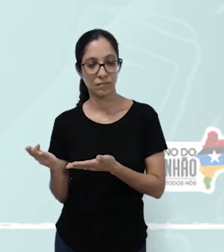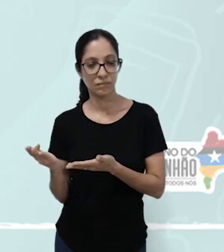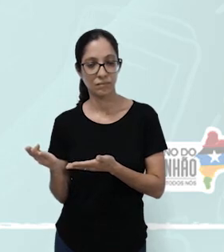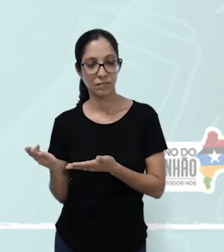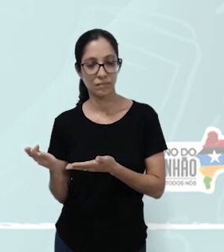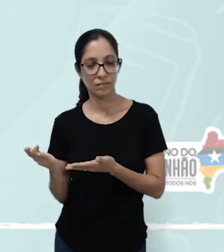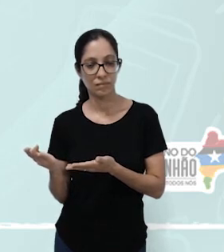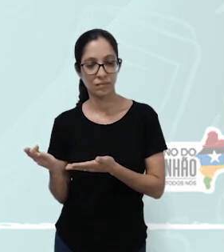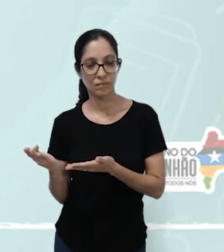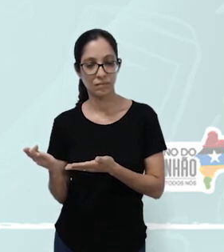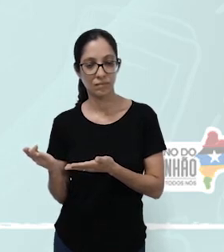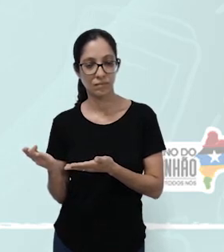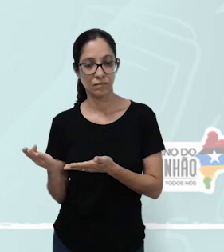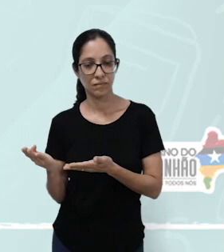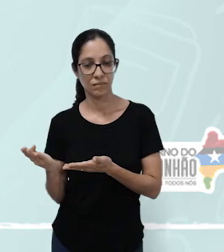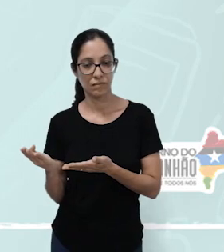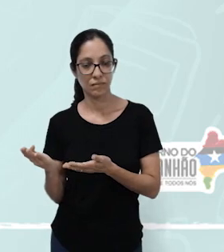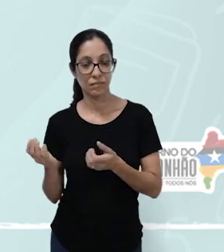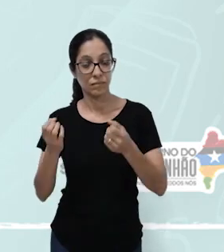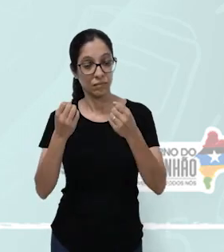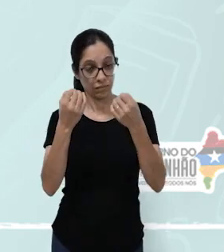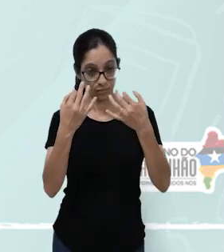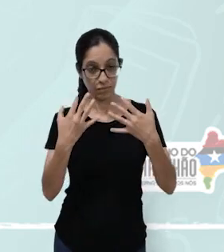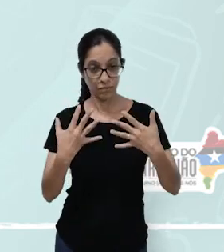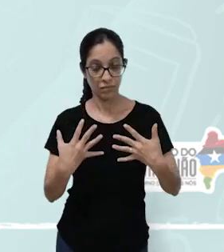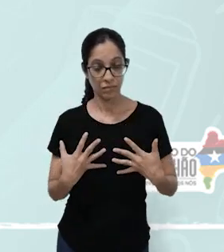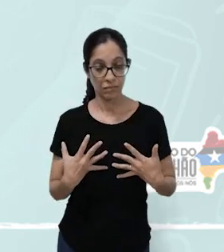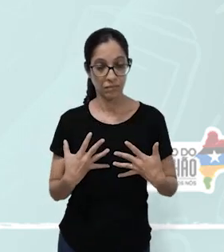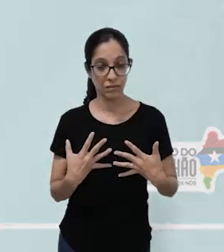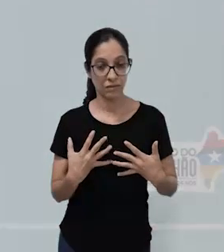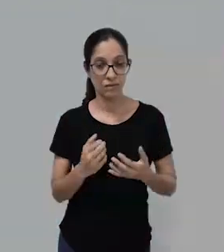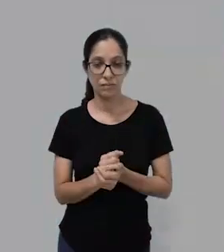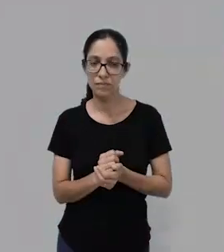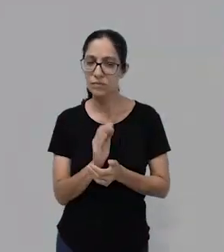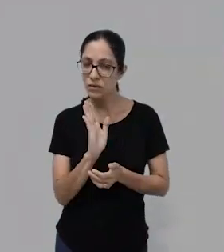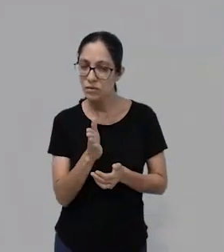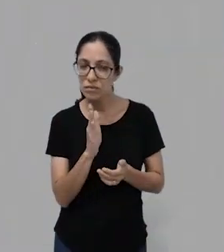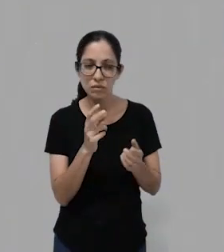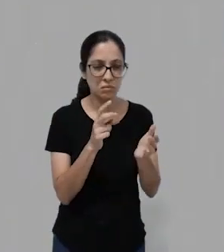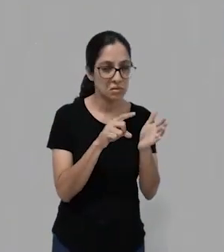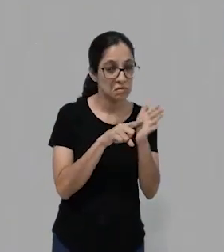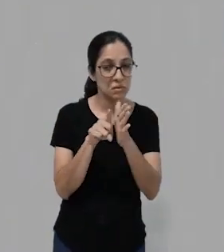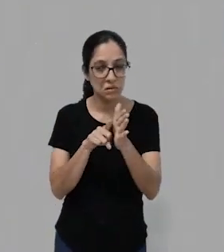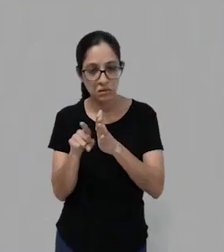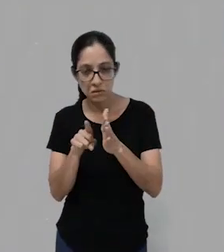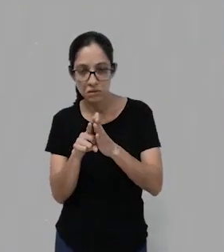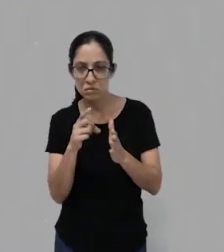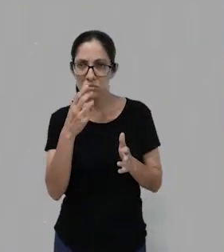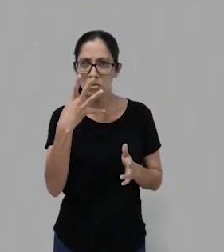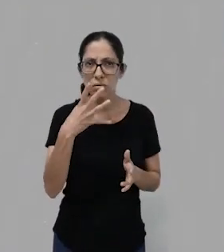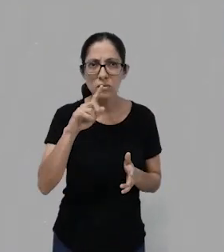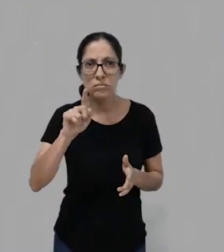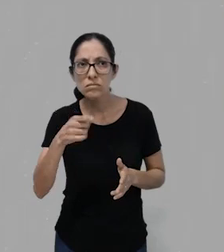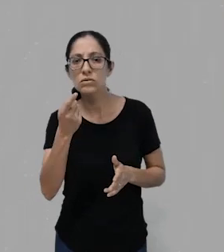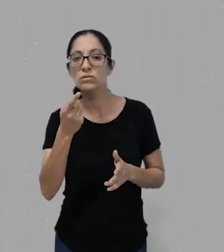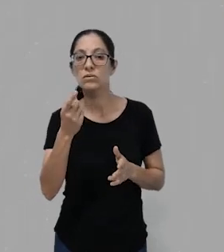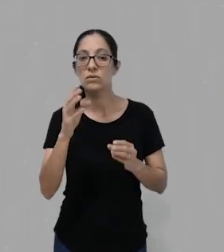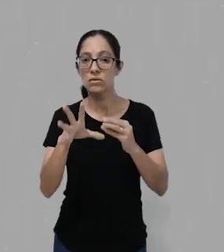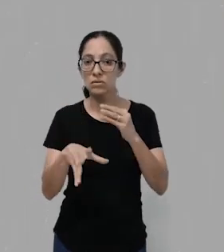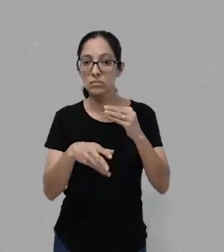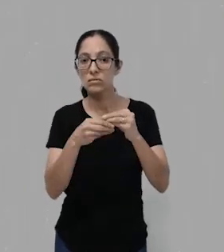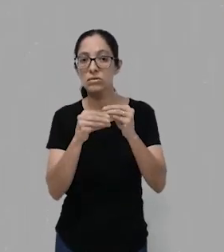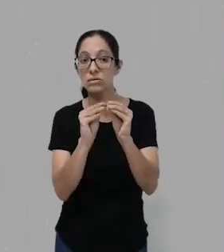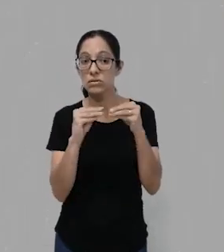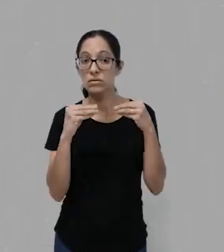químicos estejam presentes nele. Eu já vi algumas pesquisas que falam de 4.000 compostos